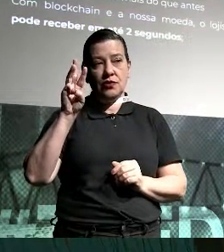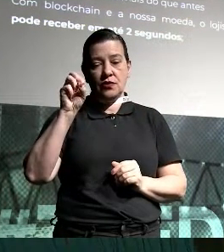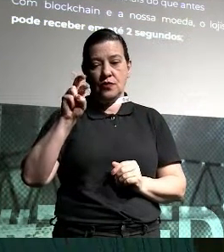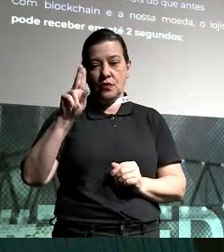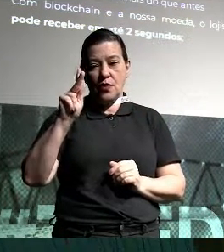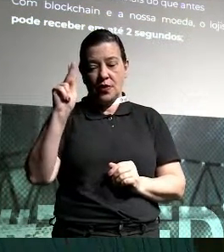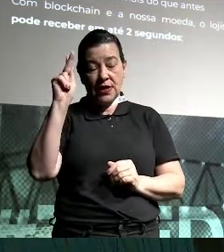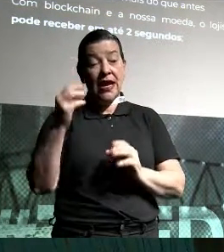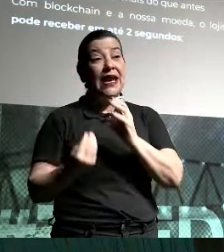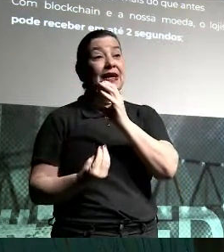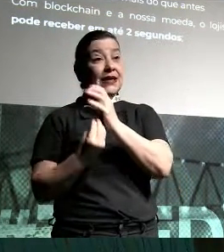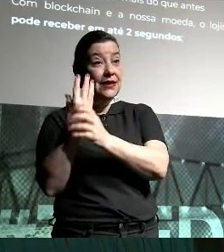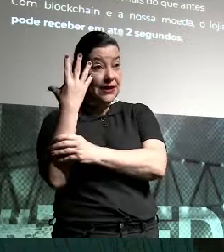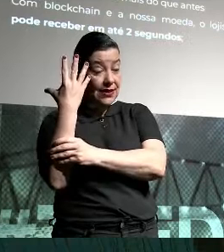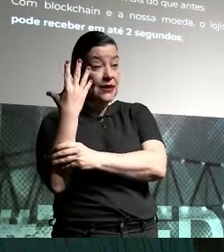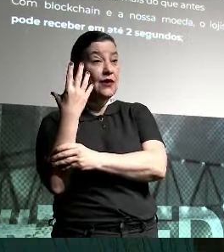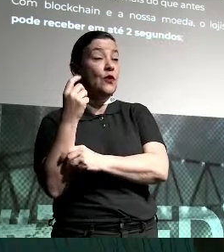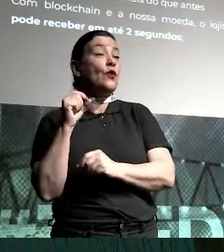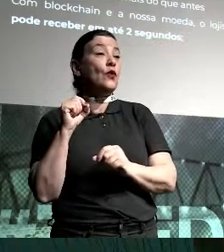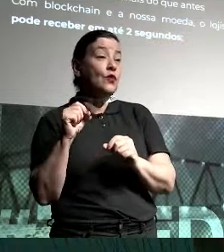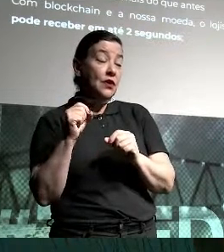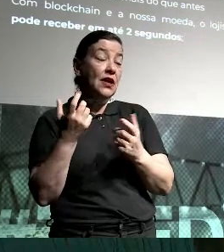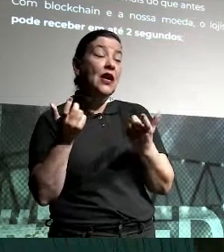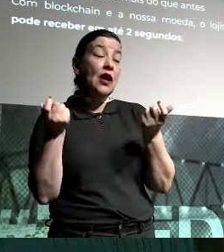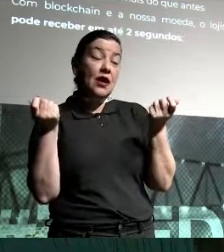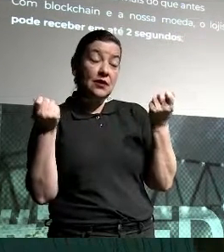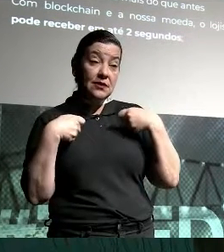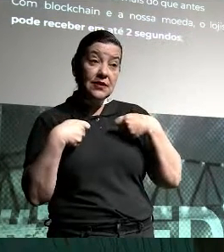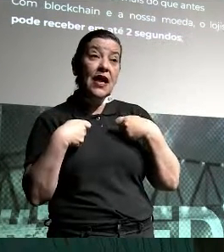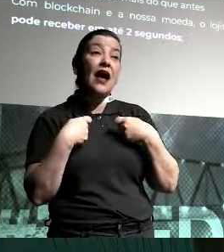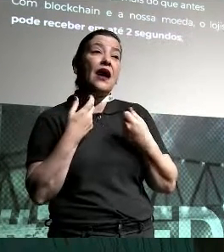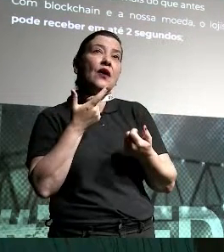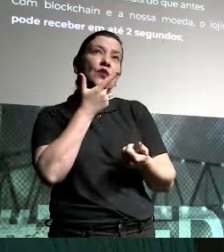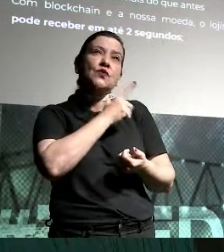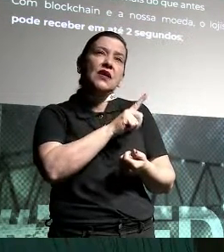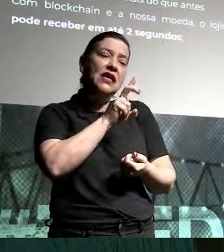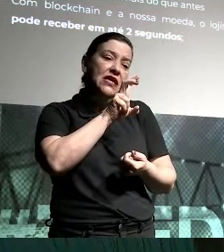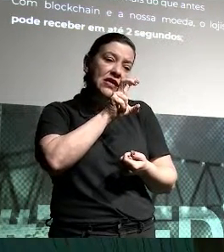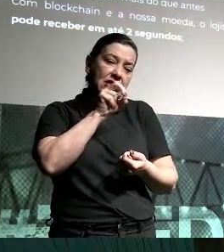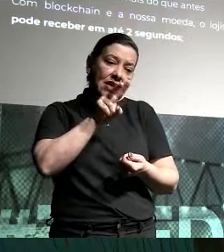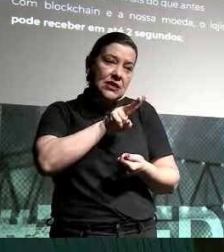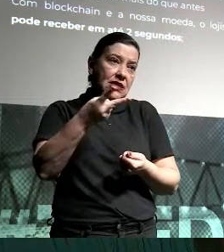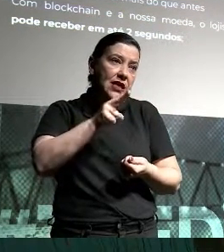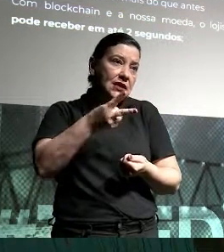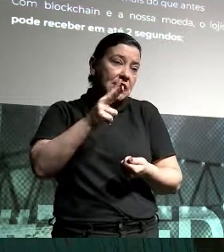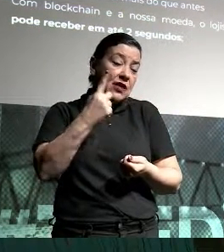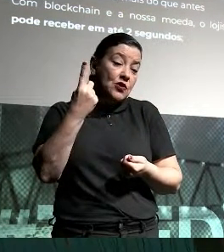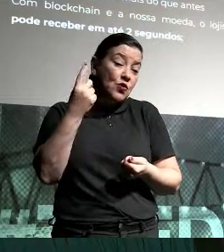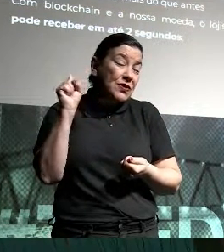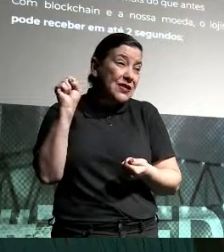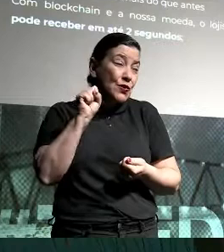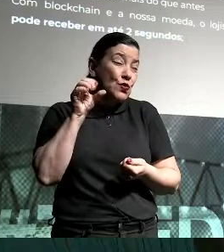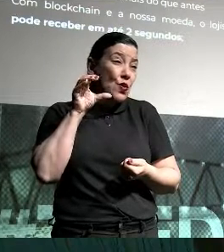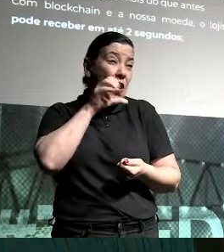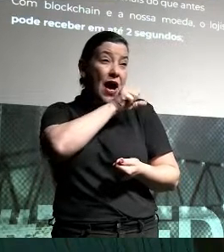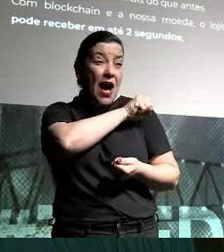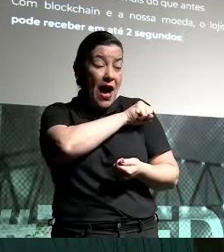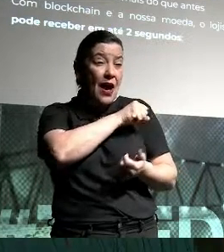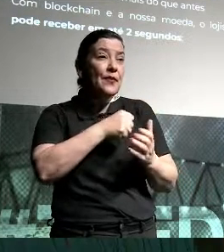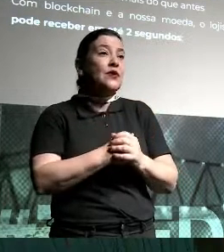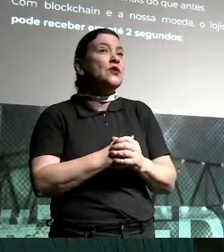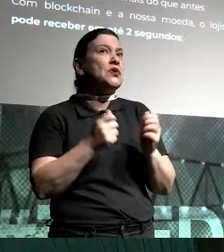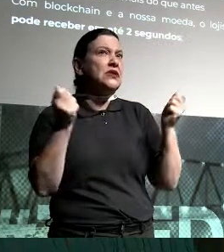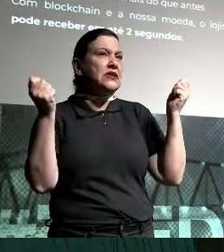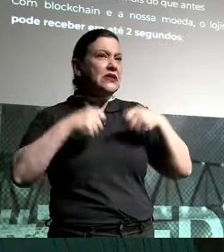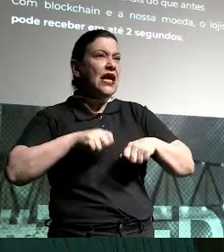Network. Então, hoje a gente consegue fazer 500 transações por segundo, e o nosso objetivo é alcançar 5.000, para a